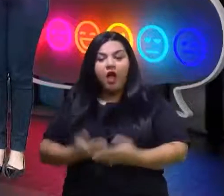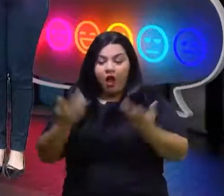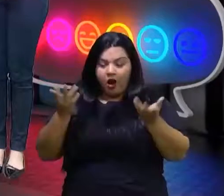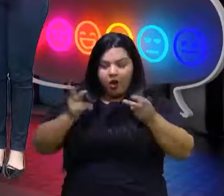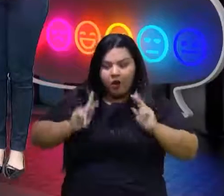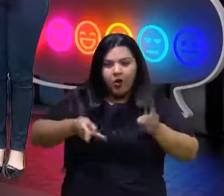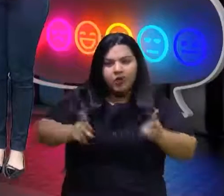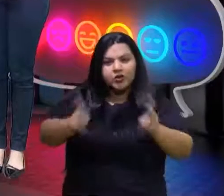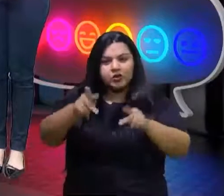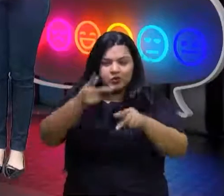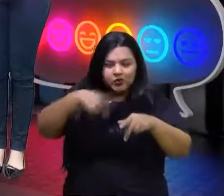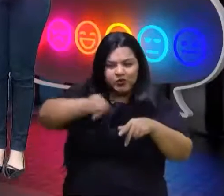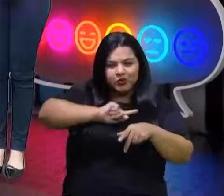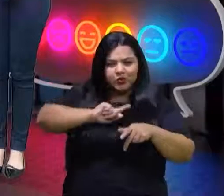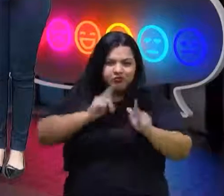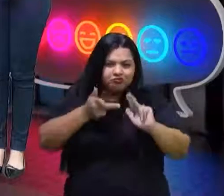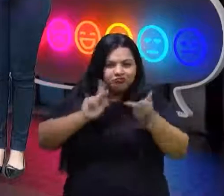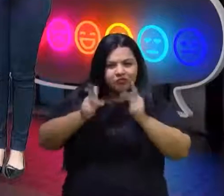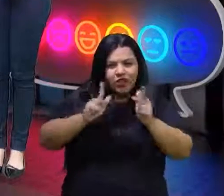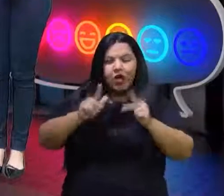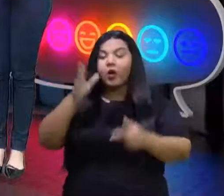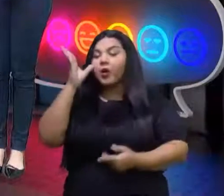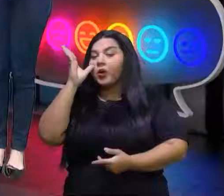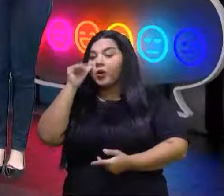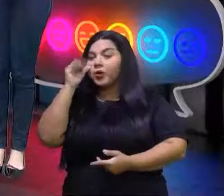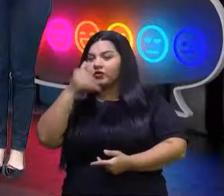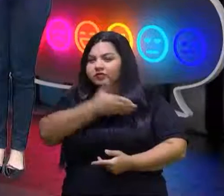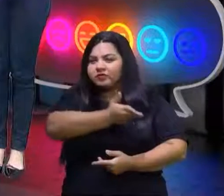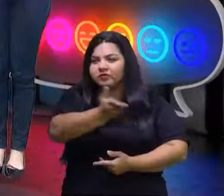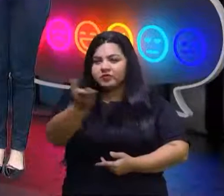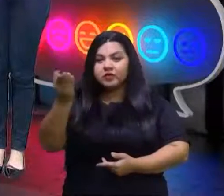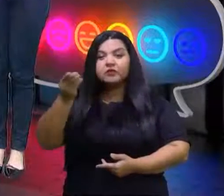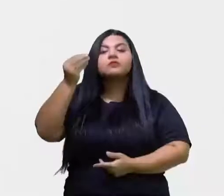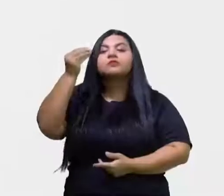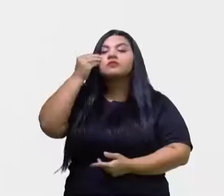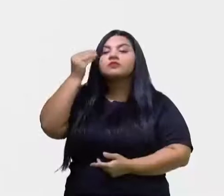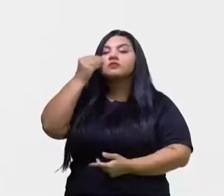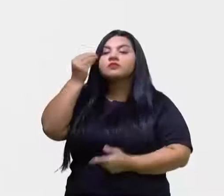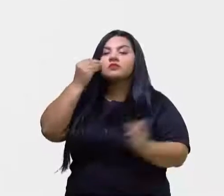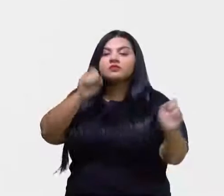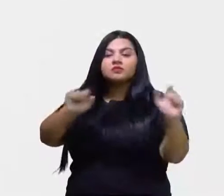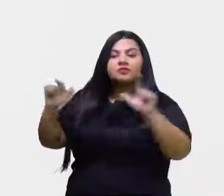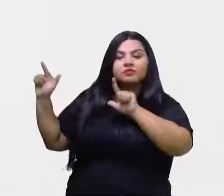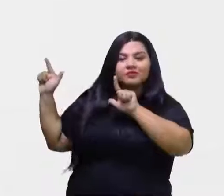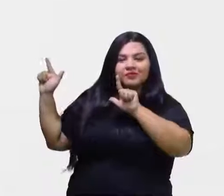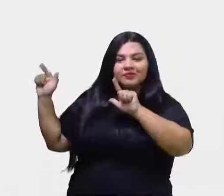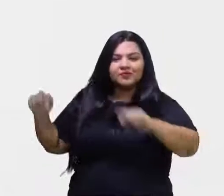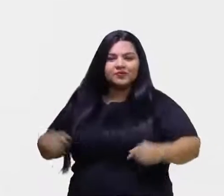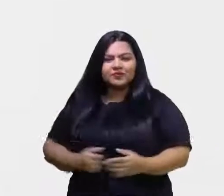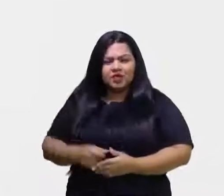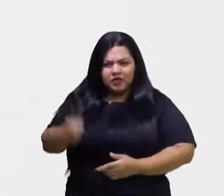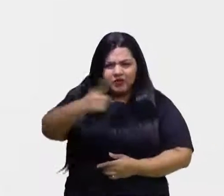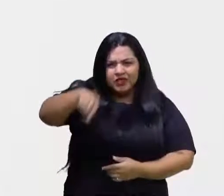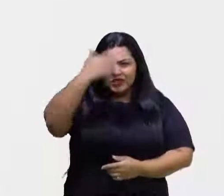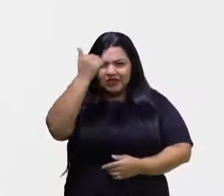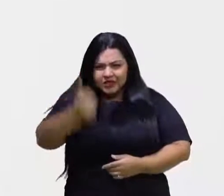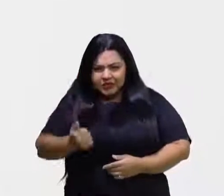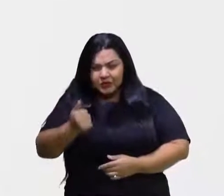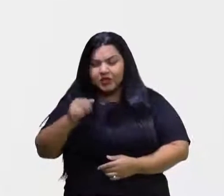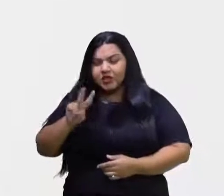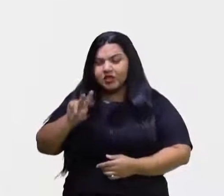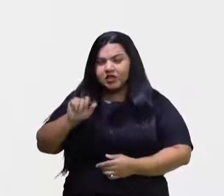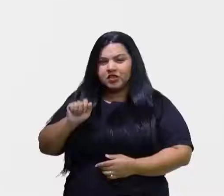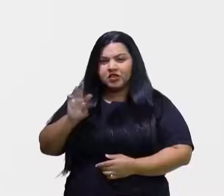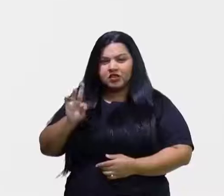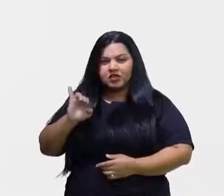nossa conversa, olha só, uma curiosidade para vocês. Observa aí na nossa cartela. Você sabia que